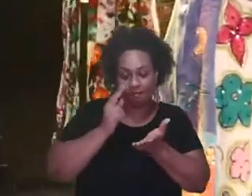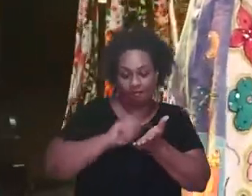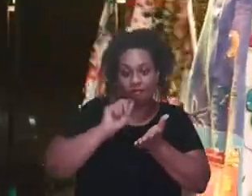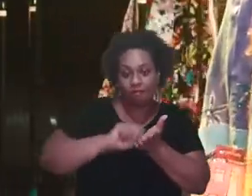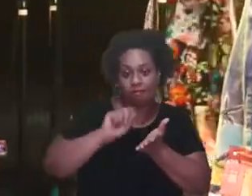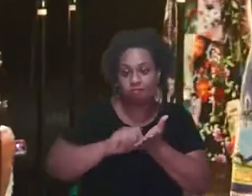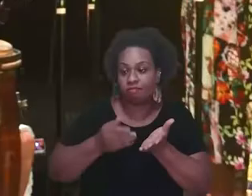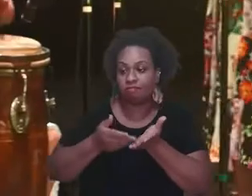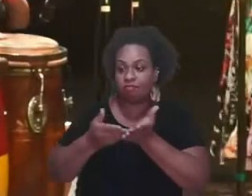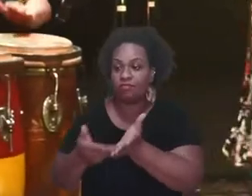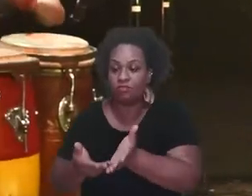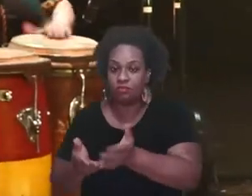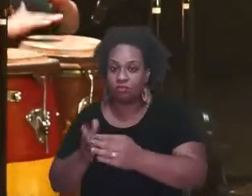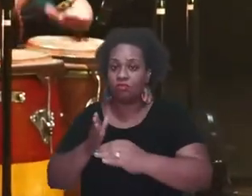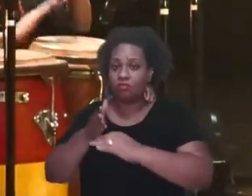Matança